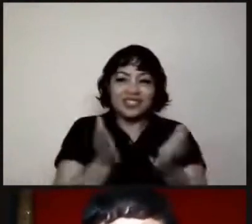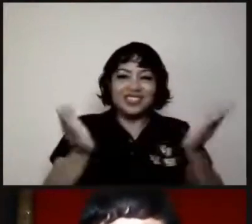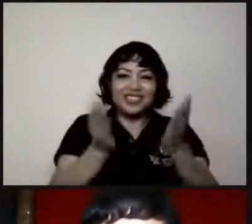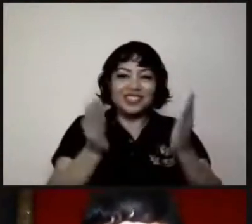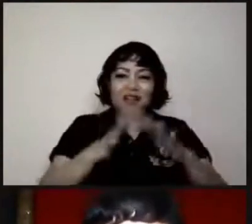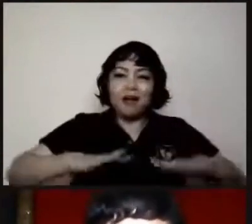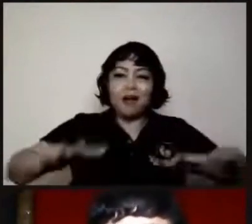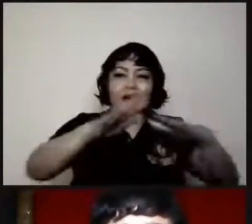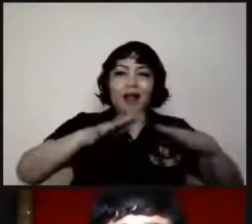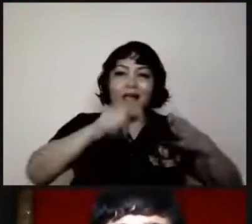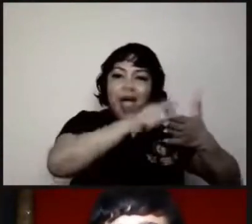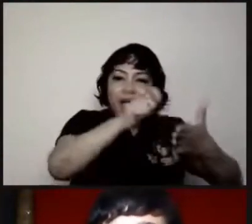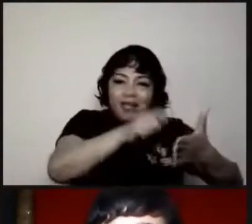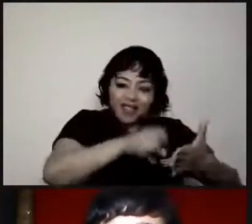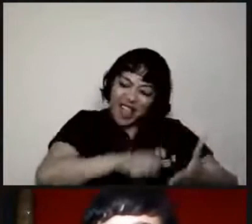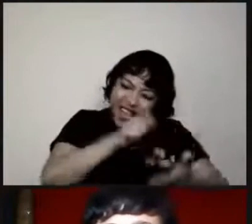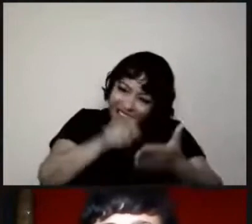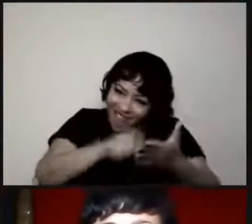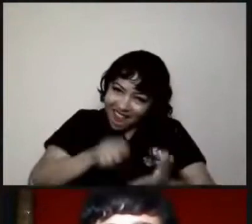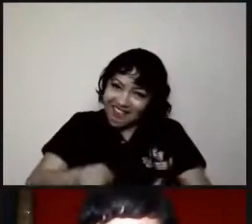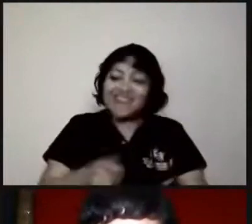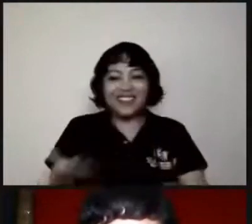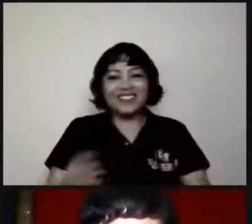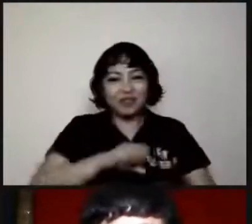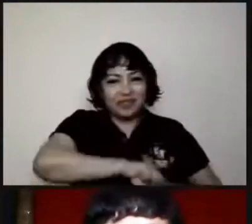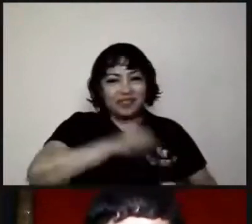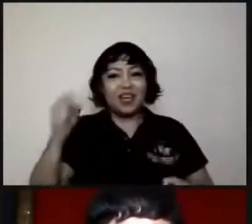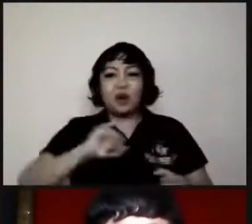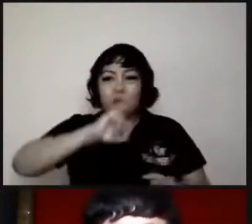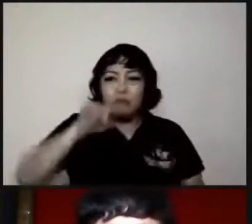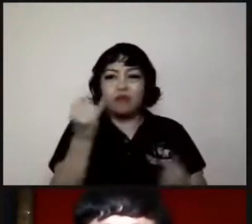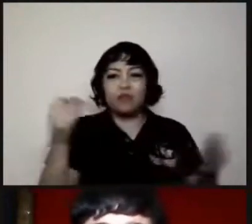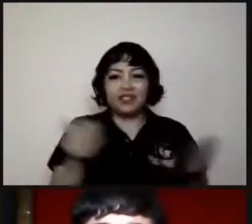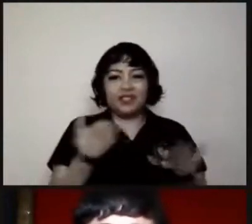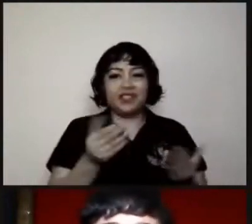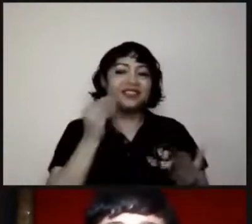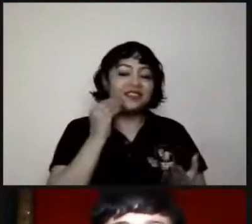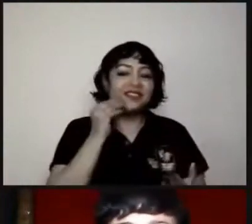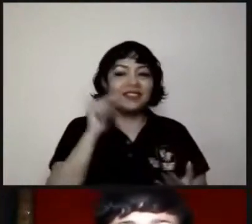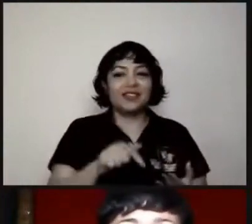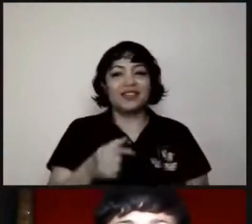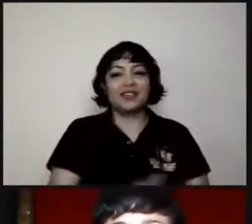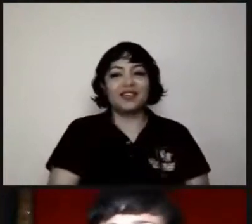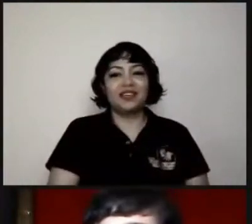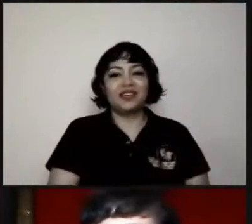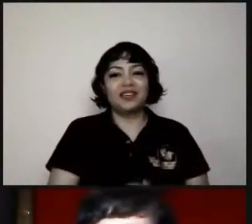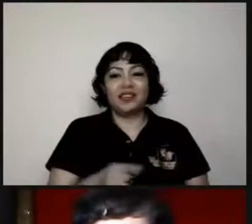Isso é maravilhoso. Inclusive, aproveitando a presença do Wallace, que ele deu o depoimento dele de quando ele era